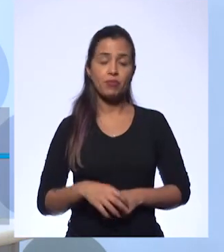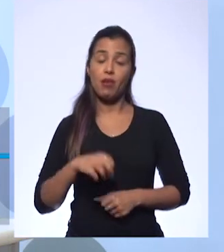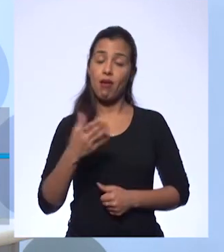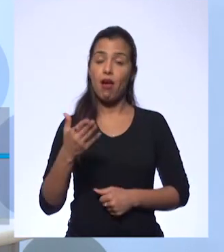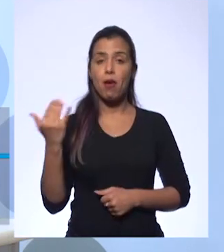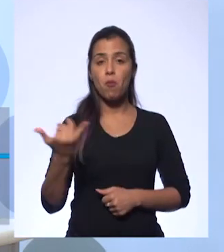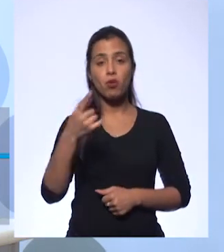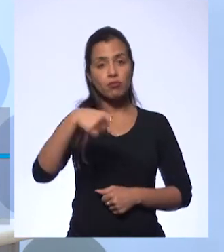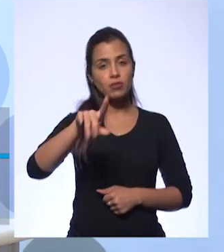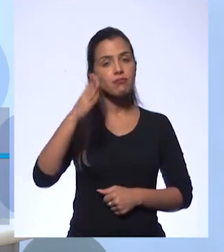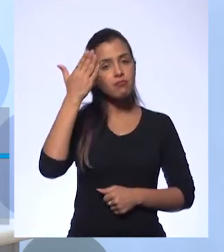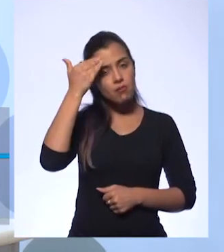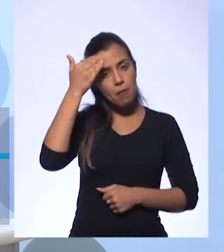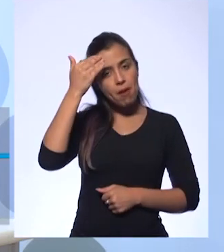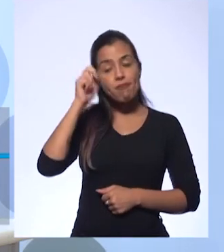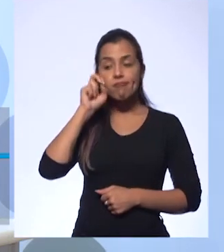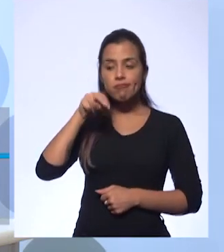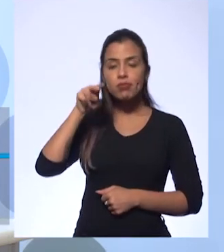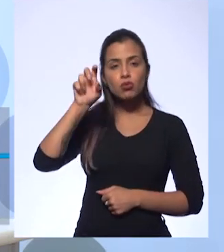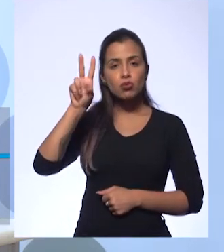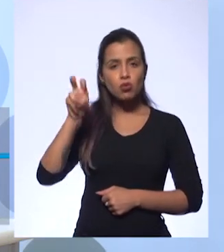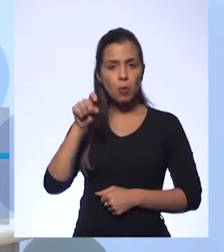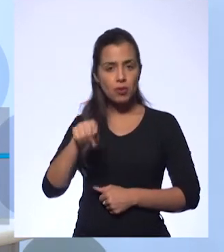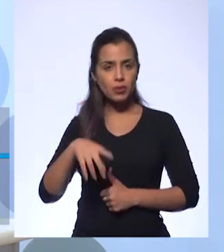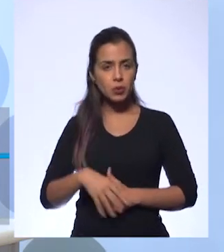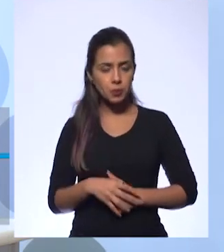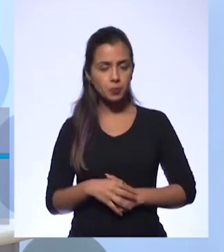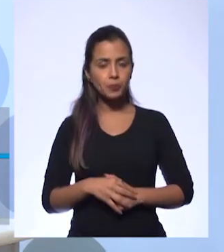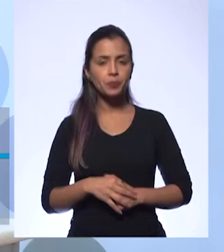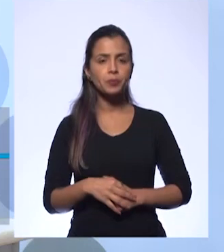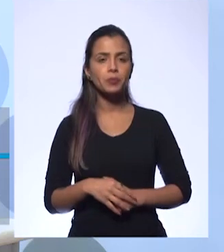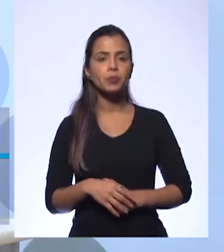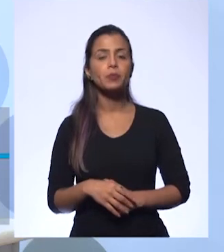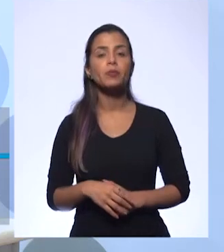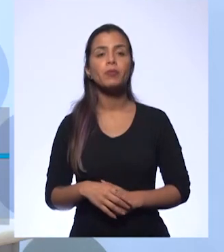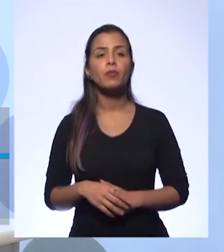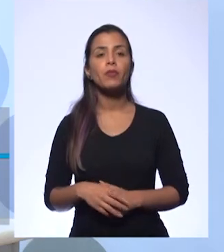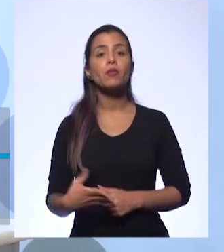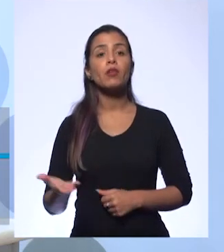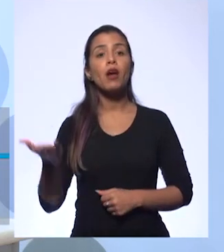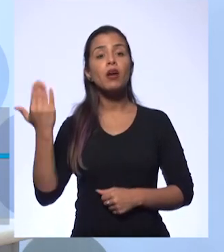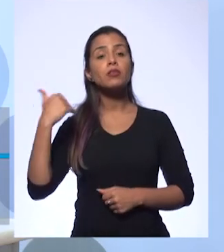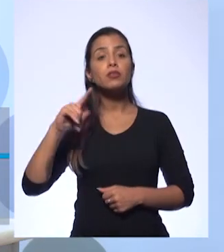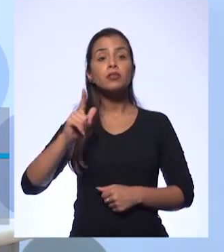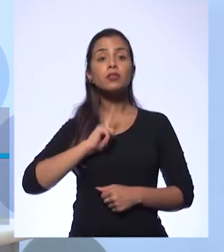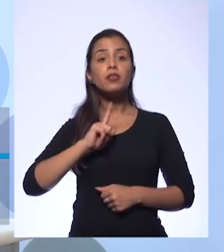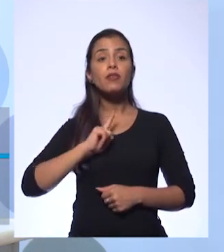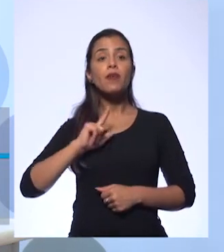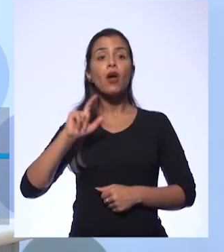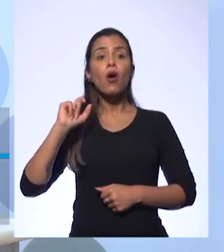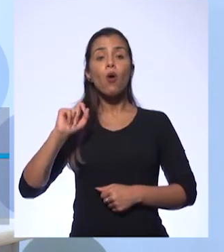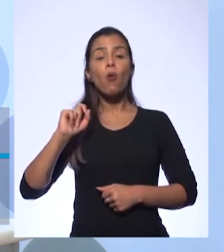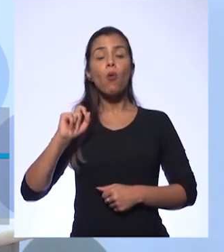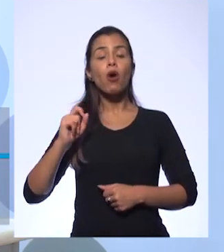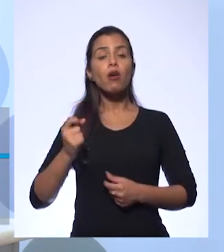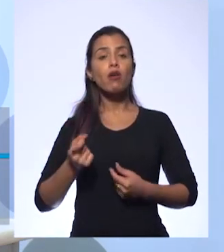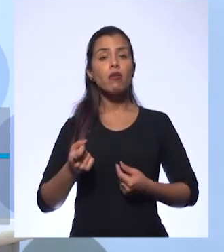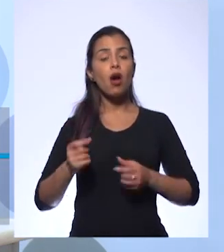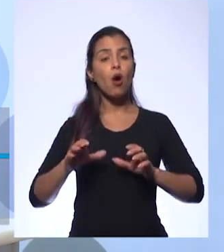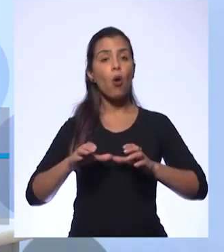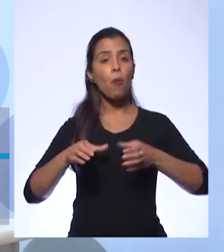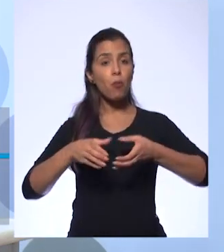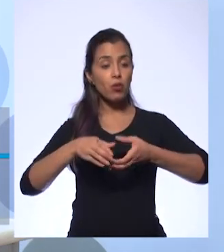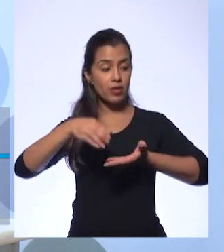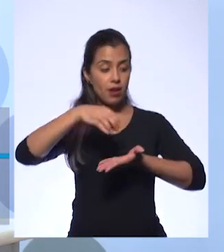isso. E uma dessas incorporações que foram colocadas aí antes da formação foi a Comunidade Europeia do Carvão e do Aço. E